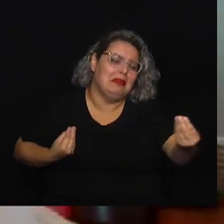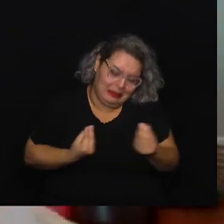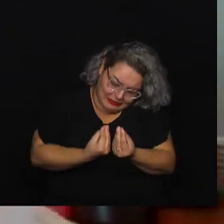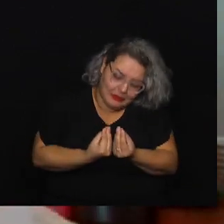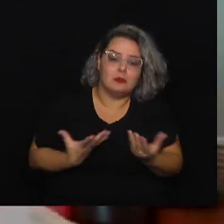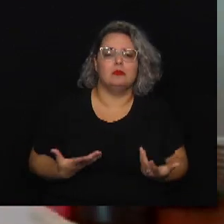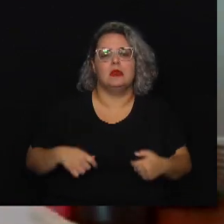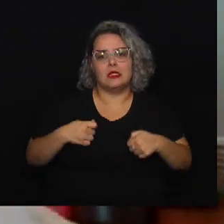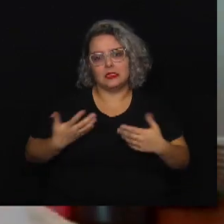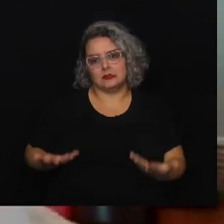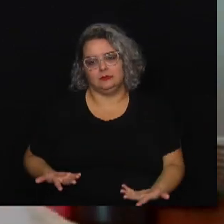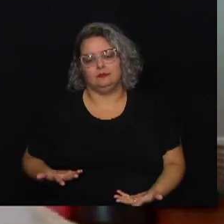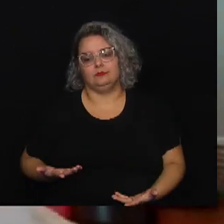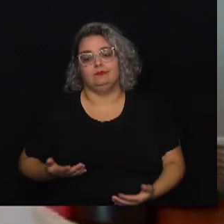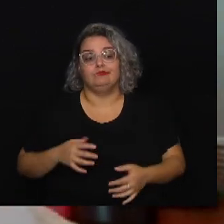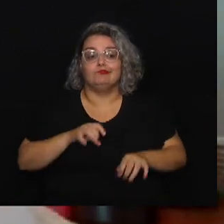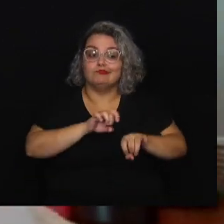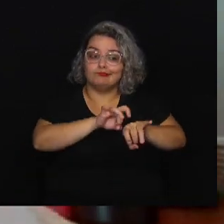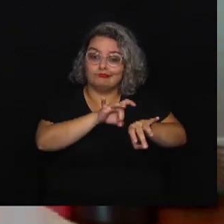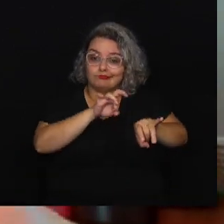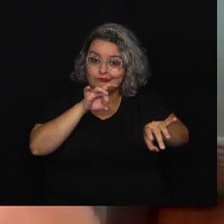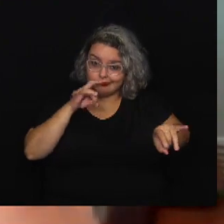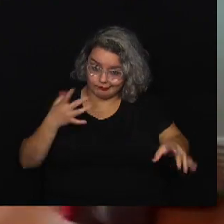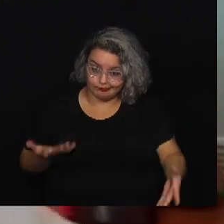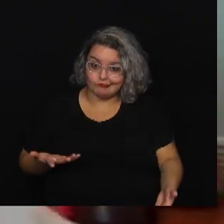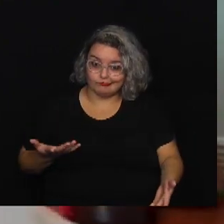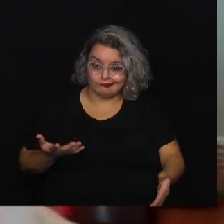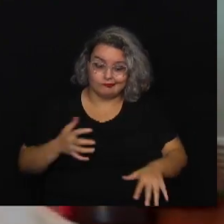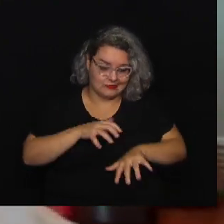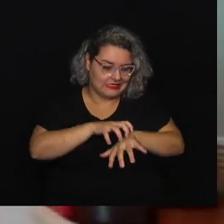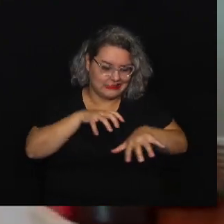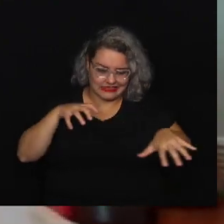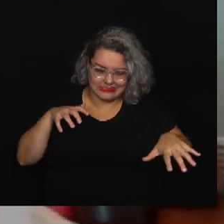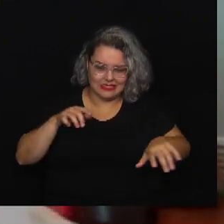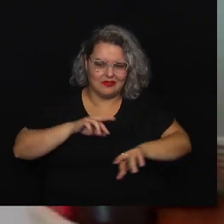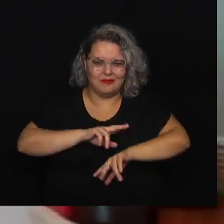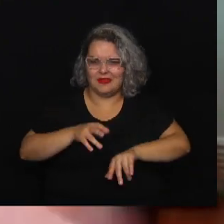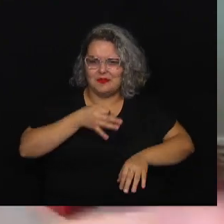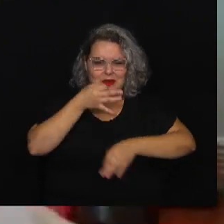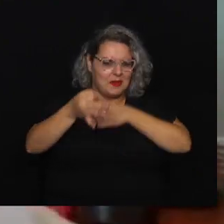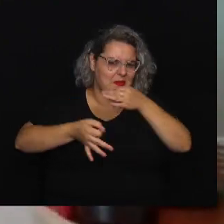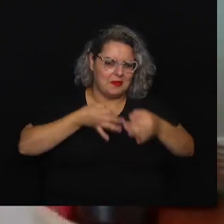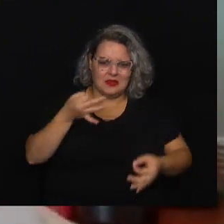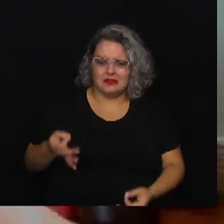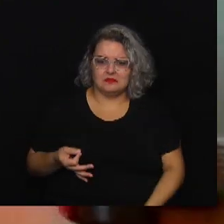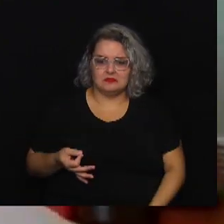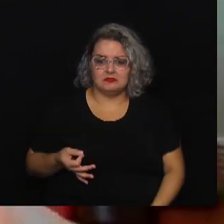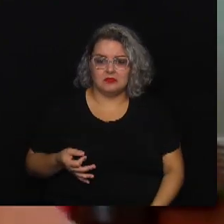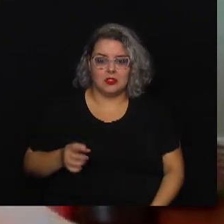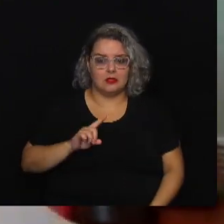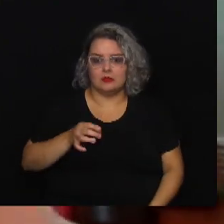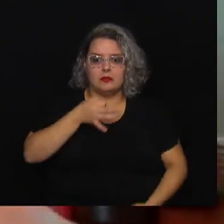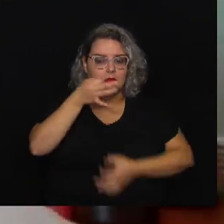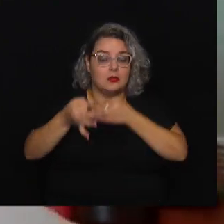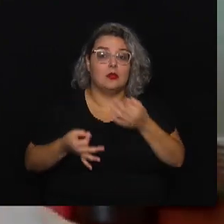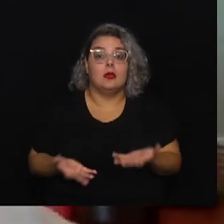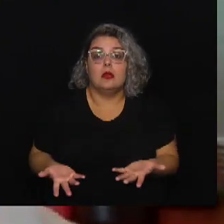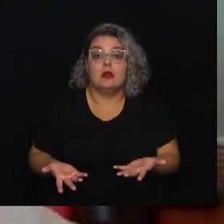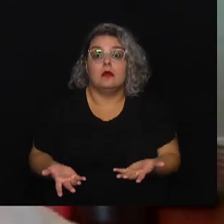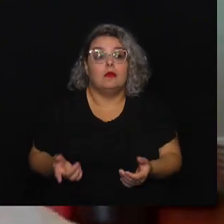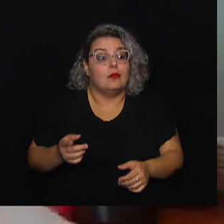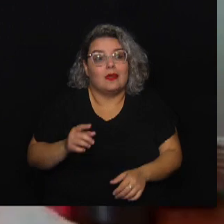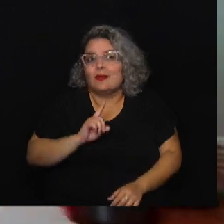as aulas remotas, né? Acho que tem muitas críticas, mas eu não faço a mínima crítica, falo, foi o que tinha na